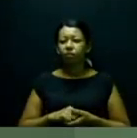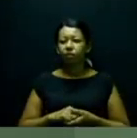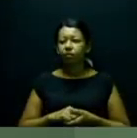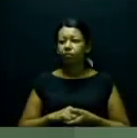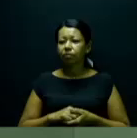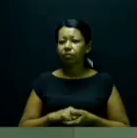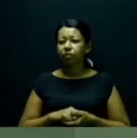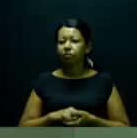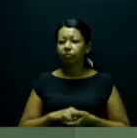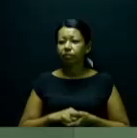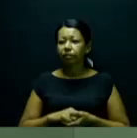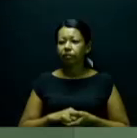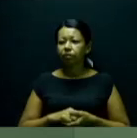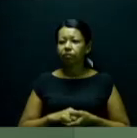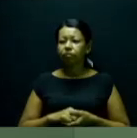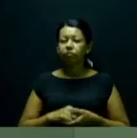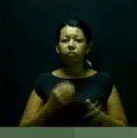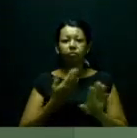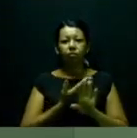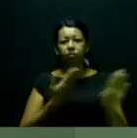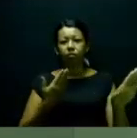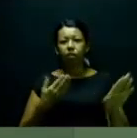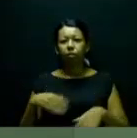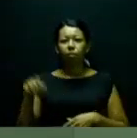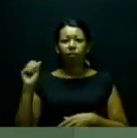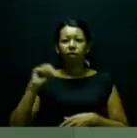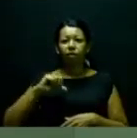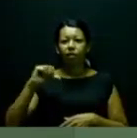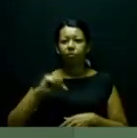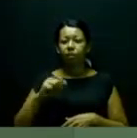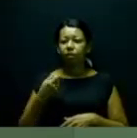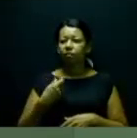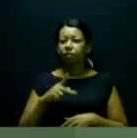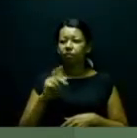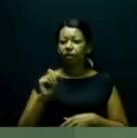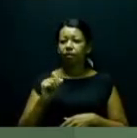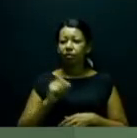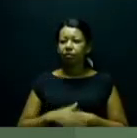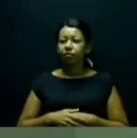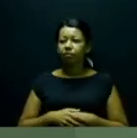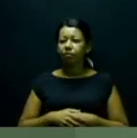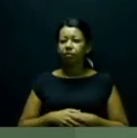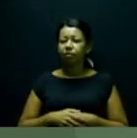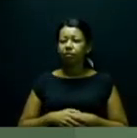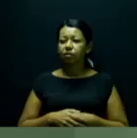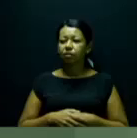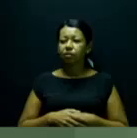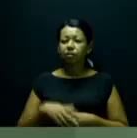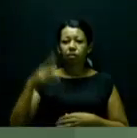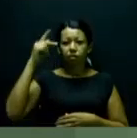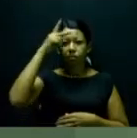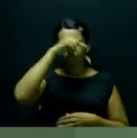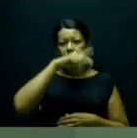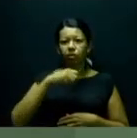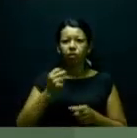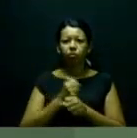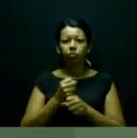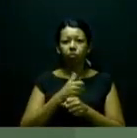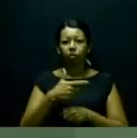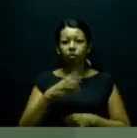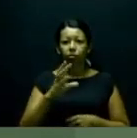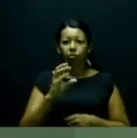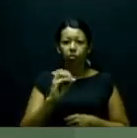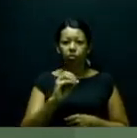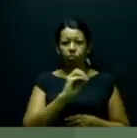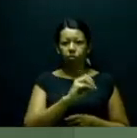licença gestante ou afastamento por convênios. Este foi o decreto assinado pela prefeita em 2009,